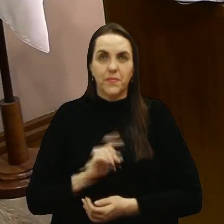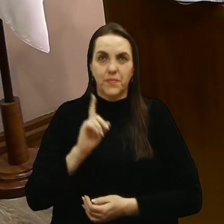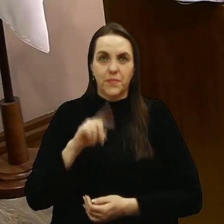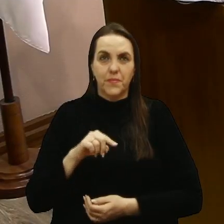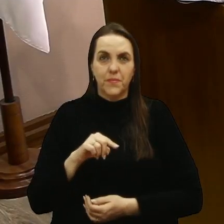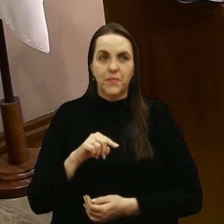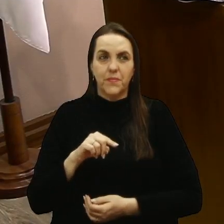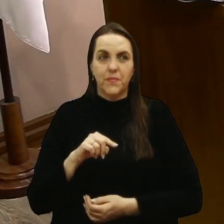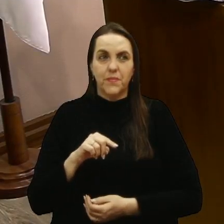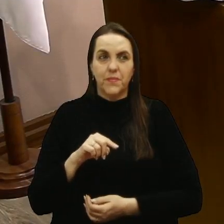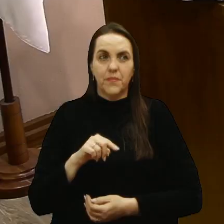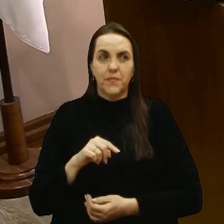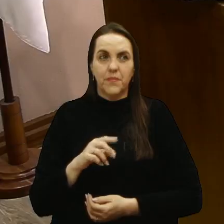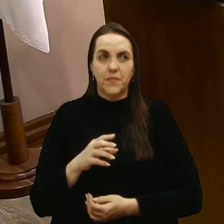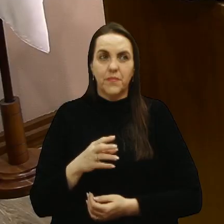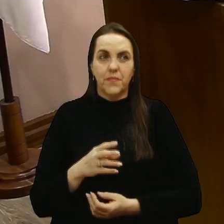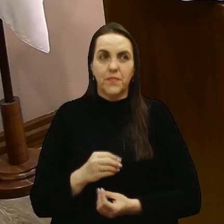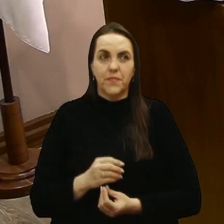imenso